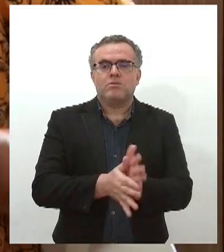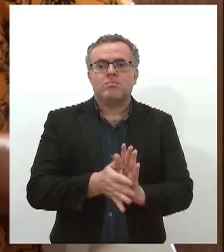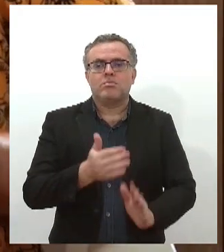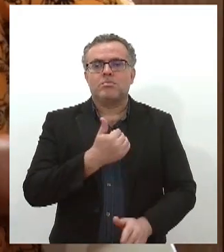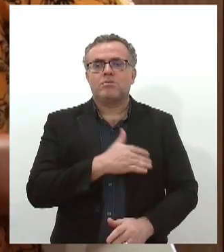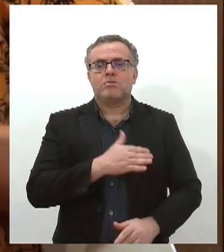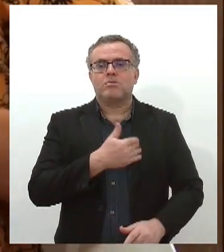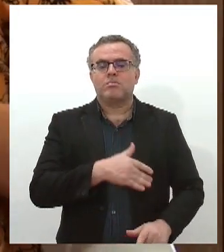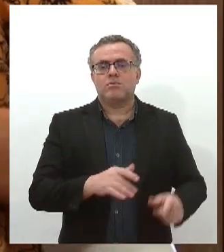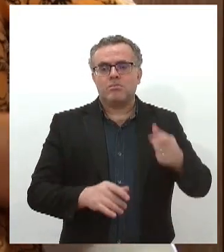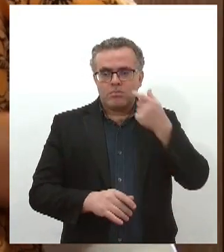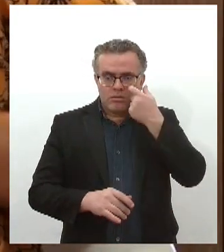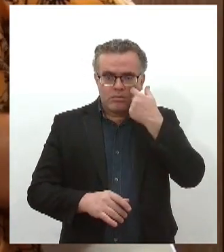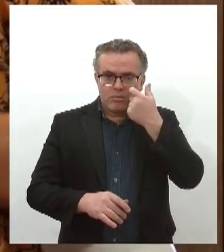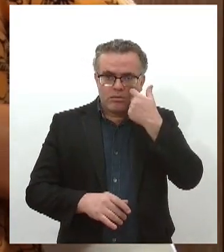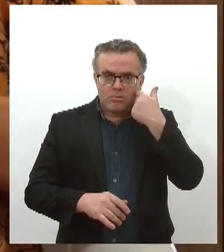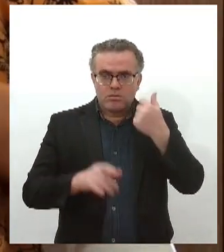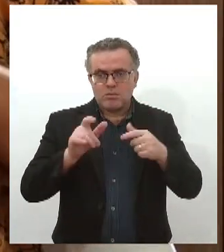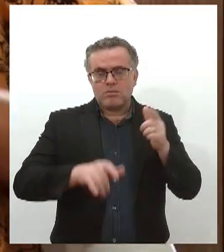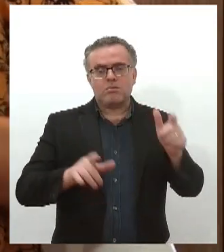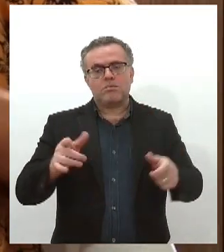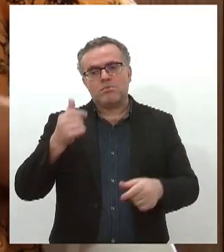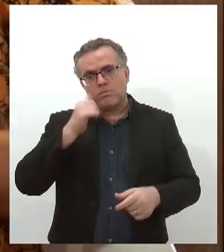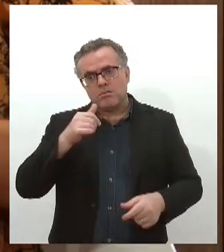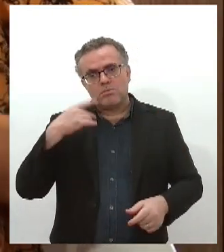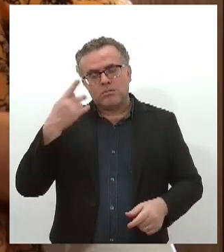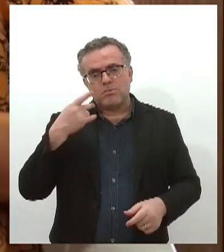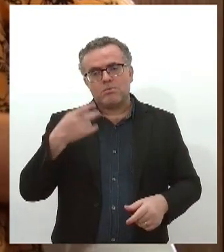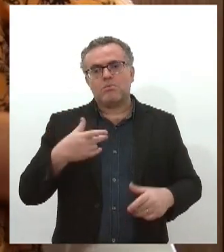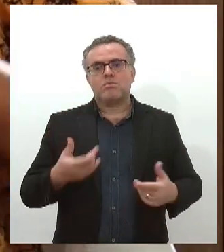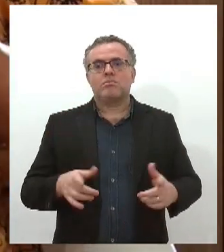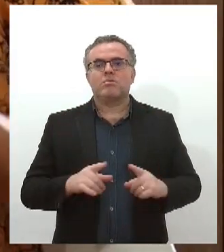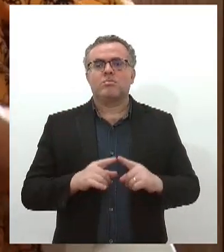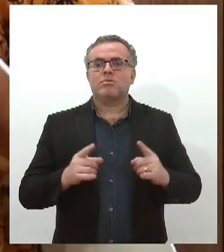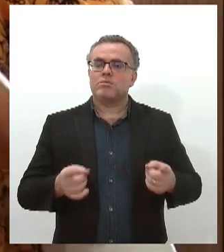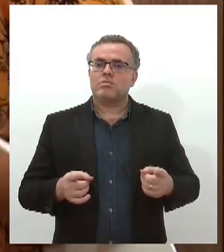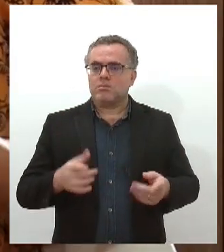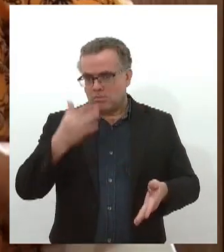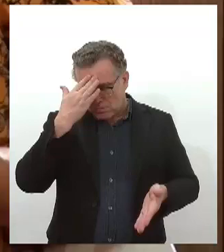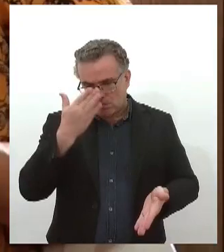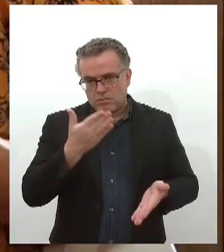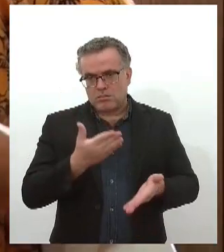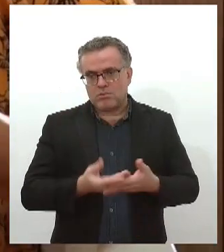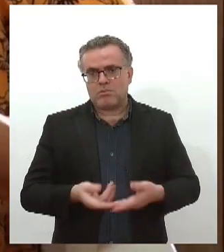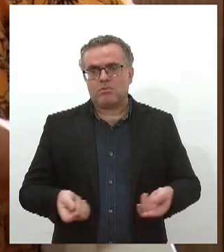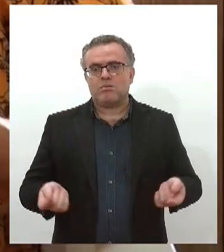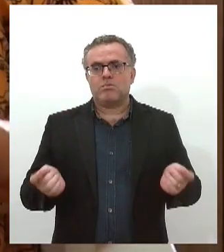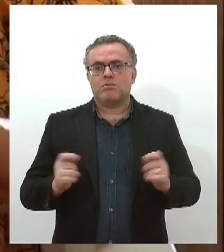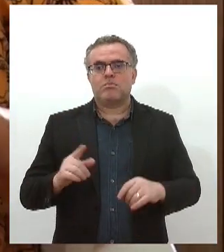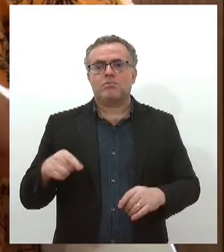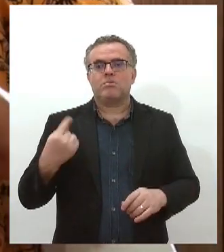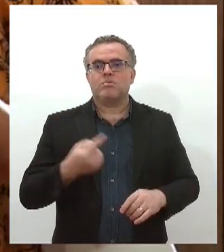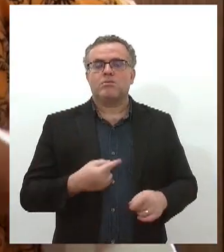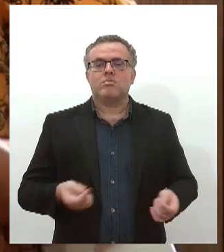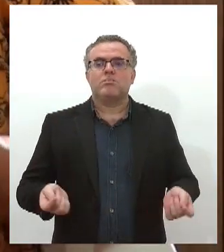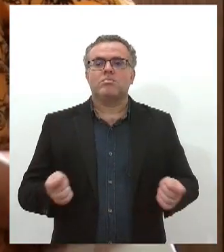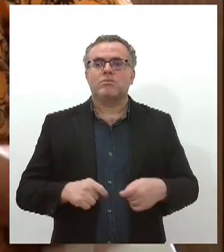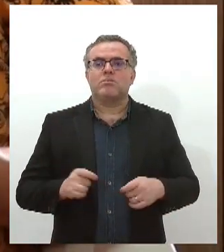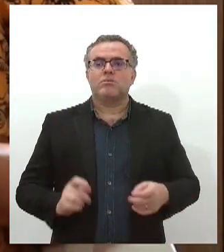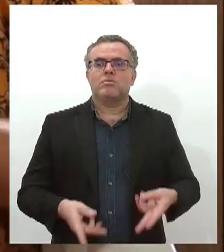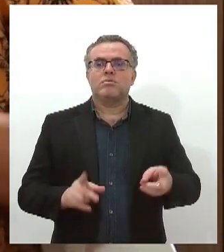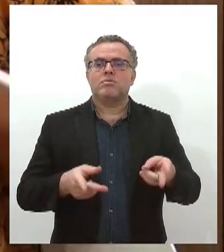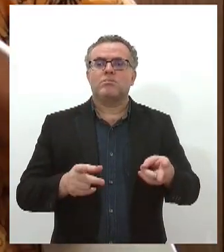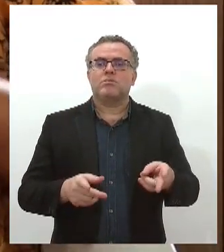a mulheres na política, mas eu acredito sim que nós podemos aumentar